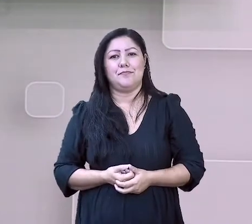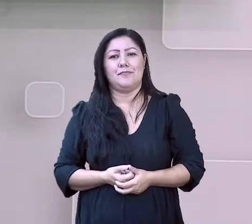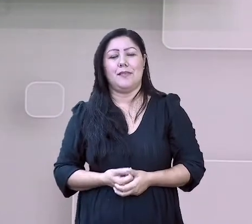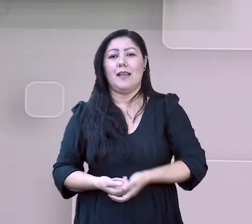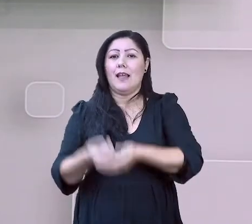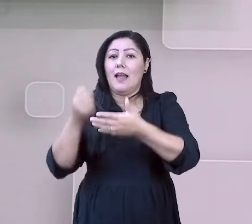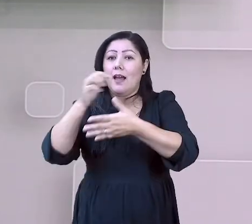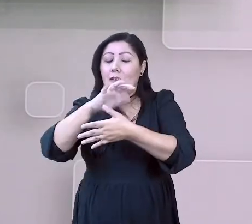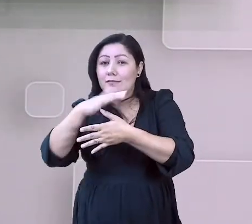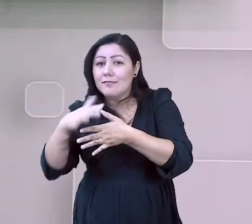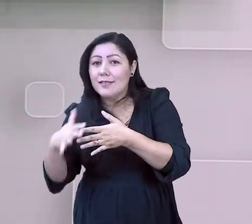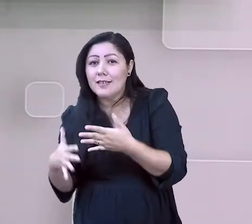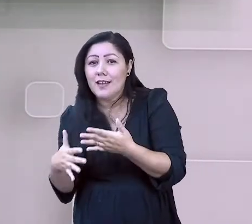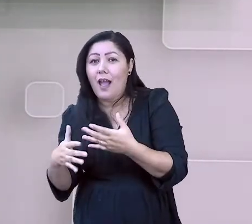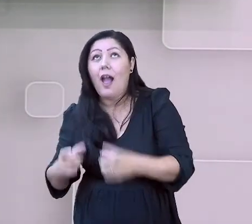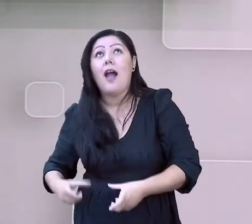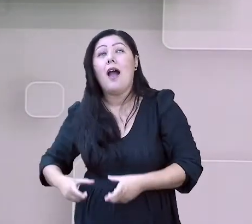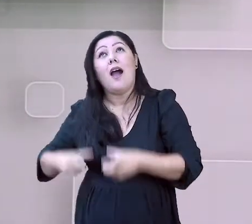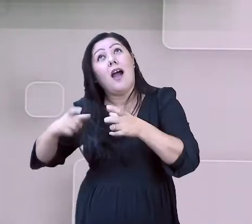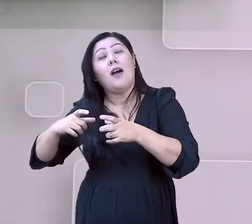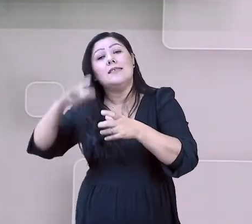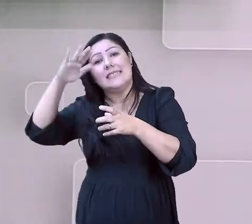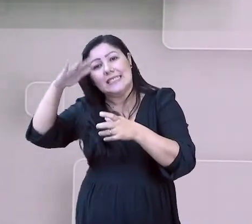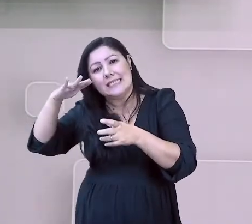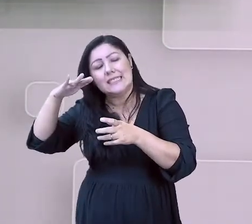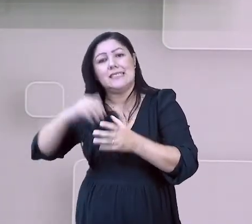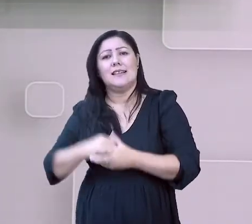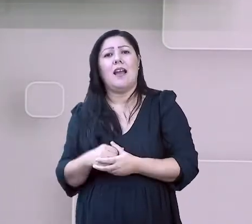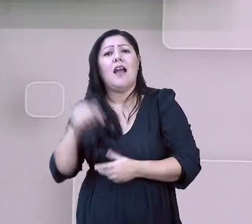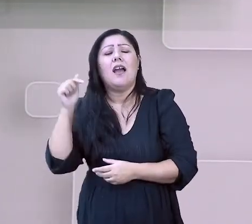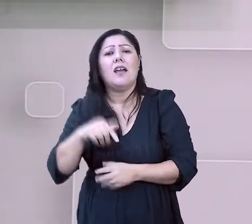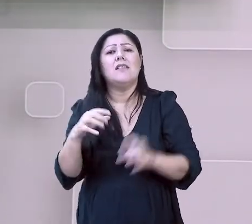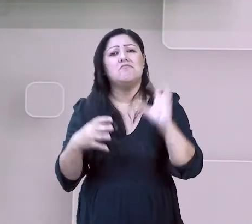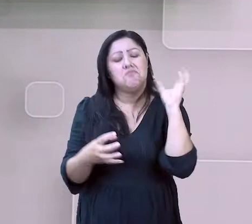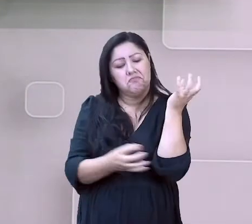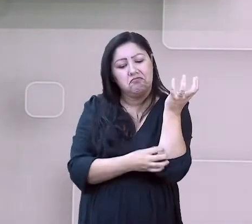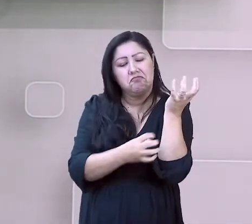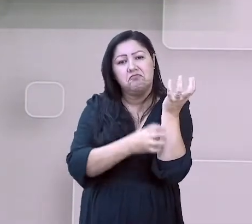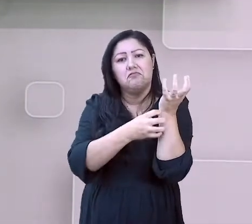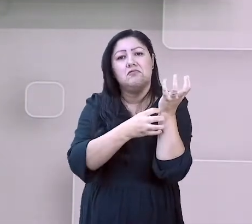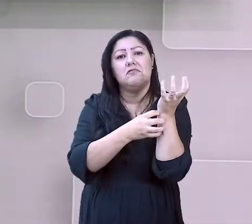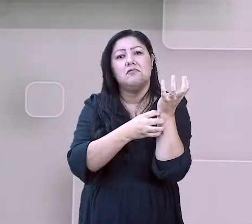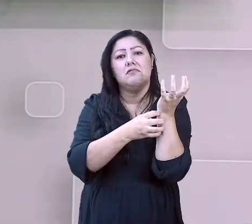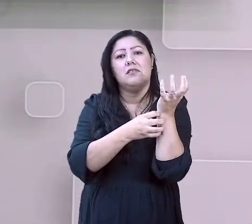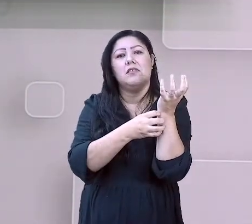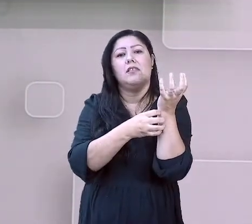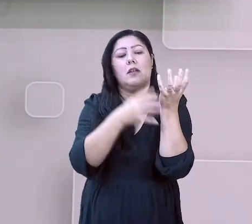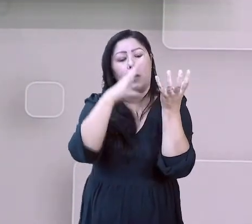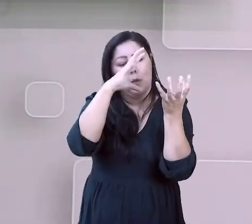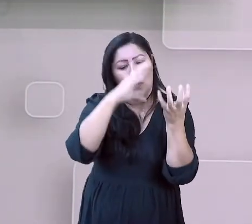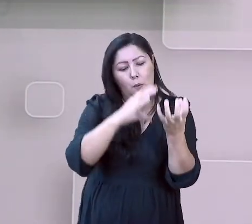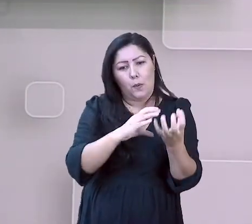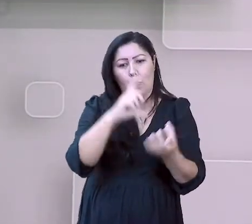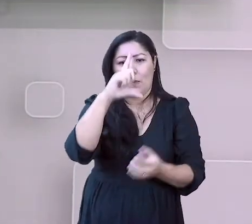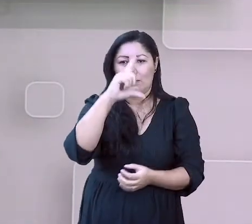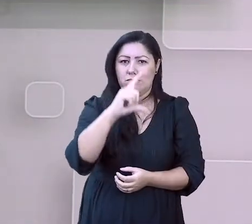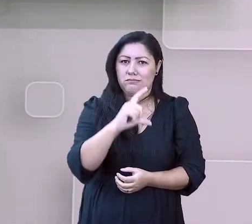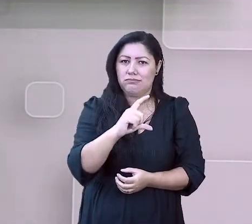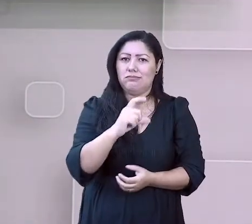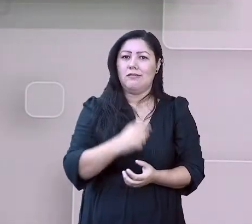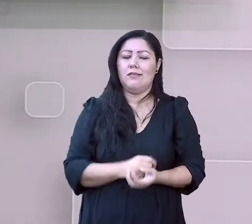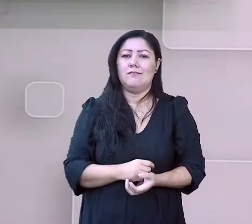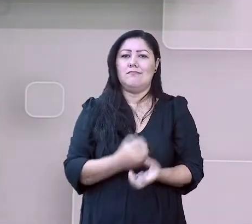exuberantes, porém um pouco menor. E do Cerrado? São árvores menores, com